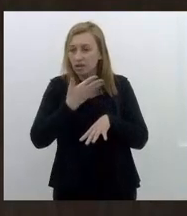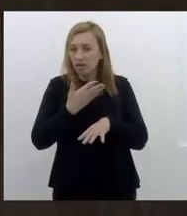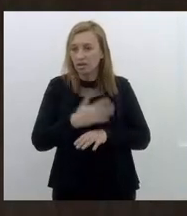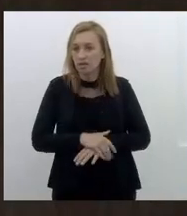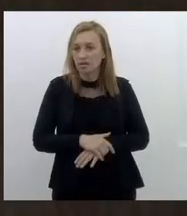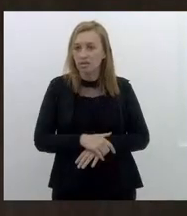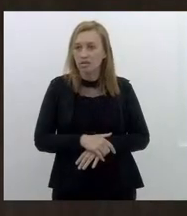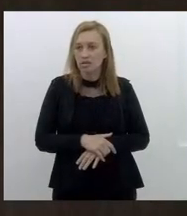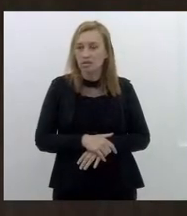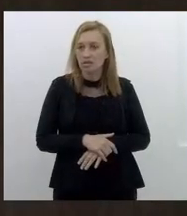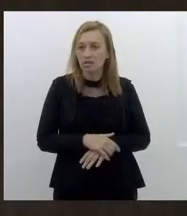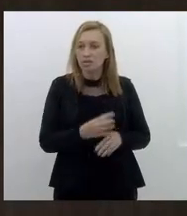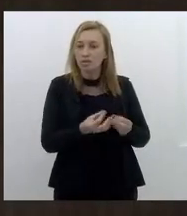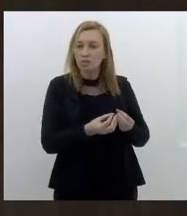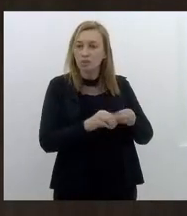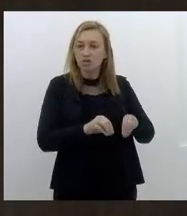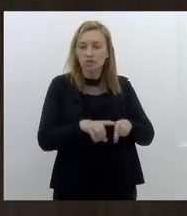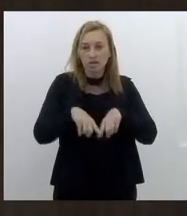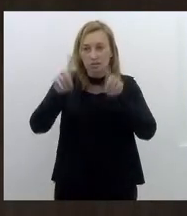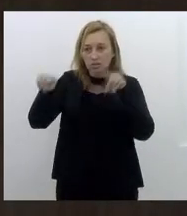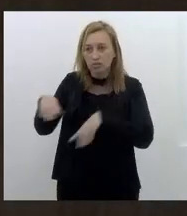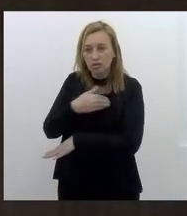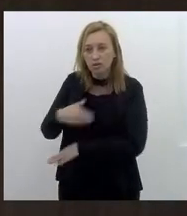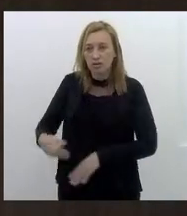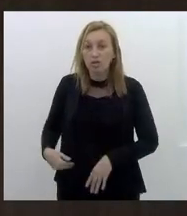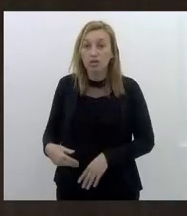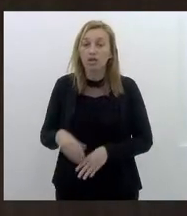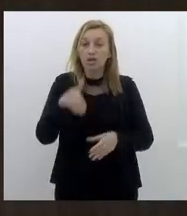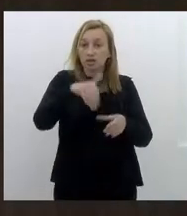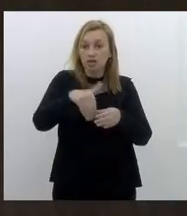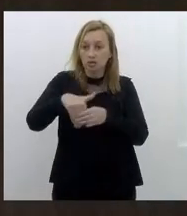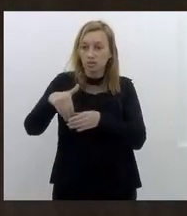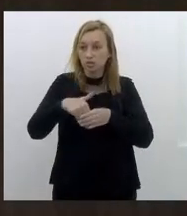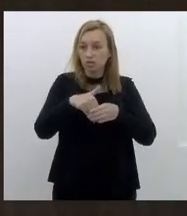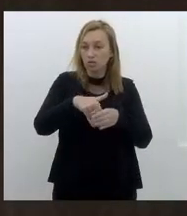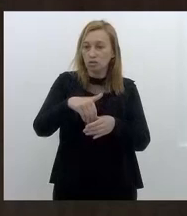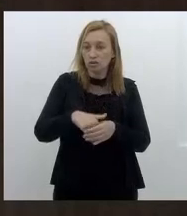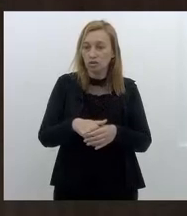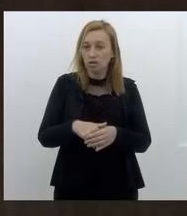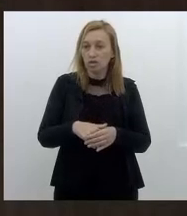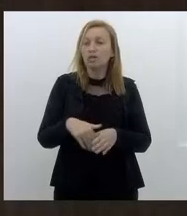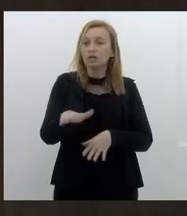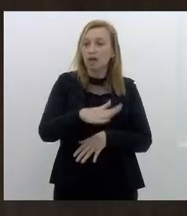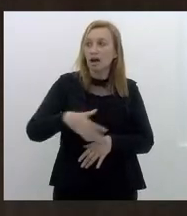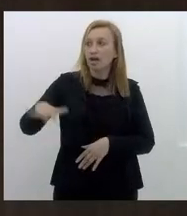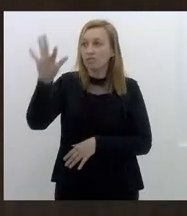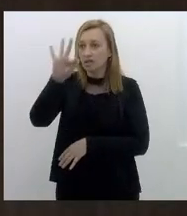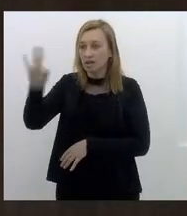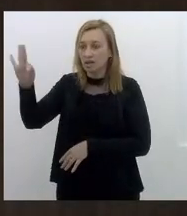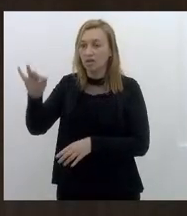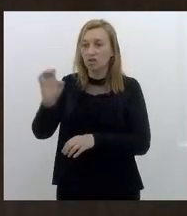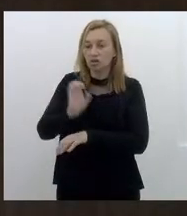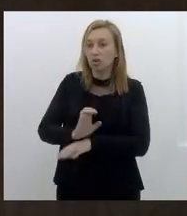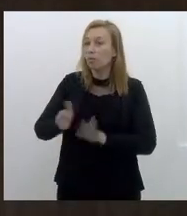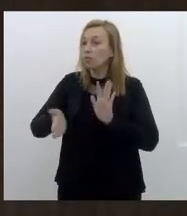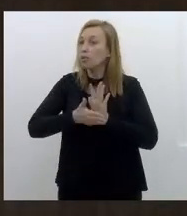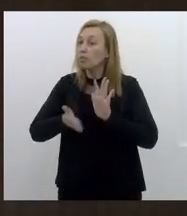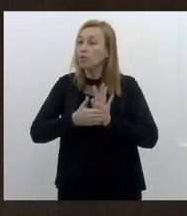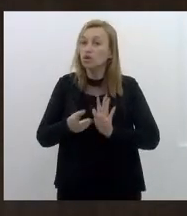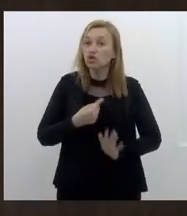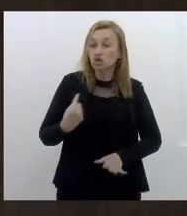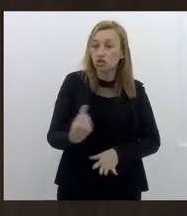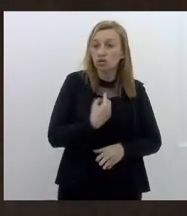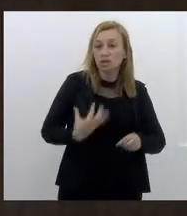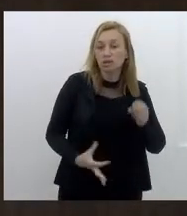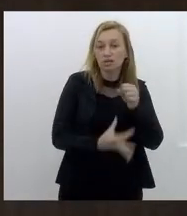tão explícita determinar o funcionalismo público elegemos um representante em âmbito federal e estadual com a proposta de que